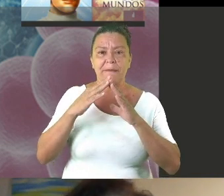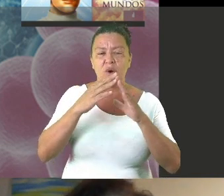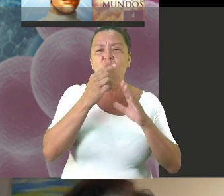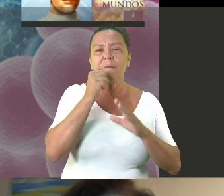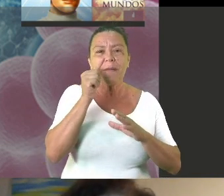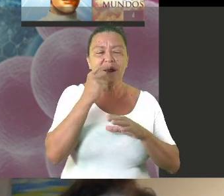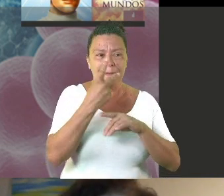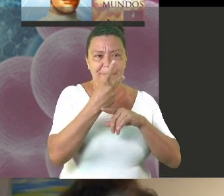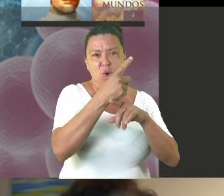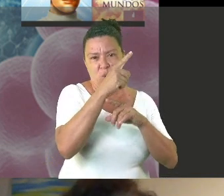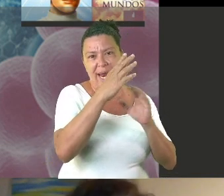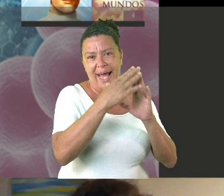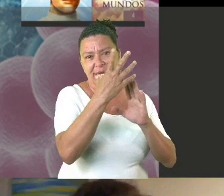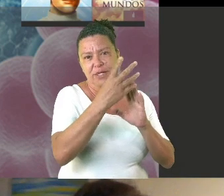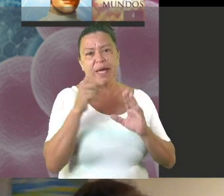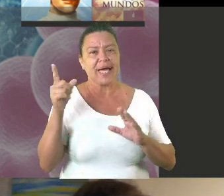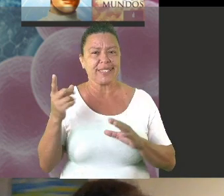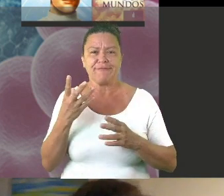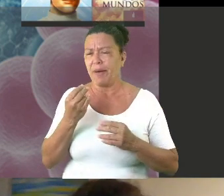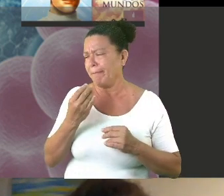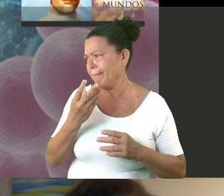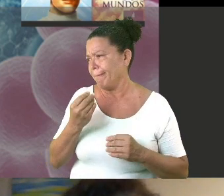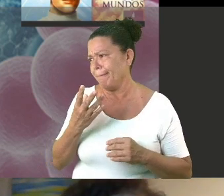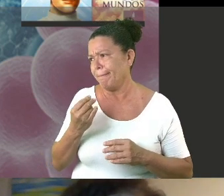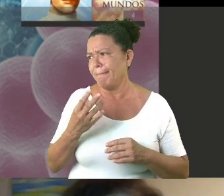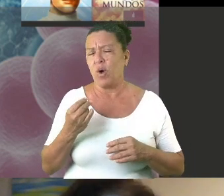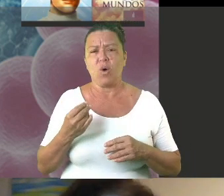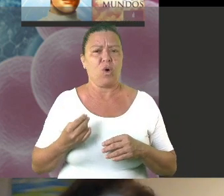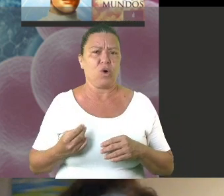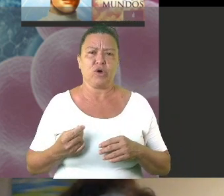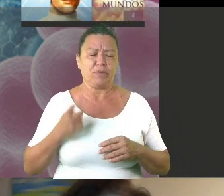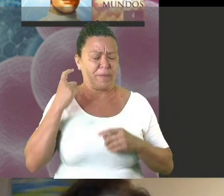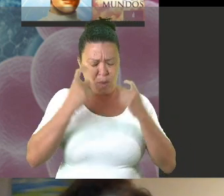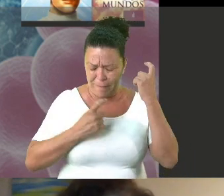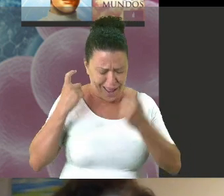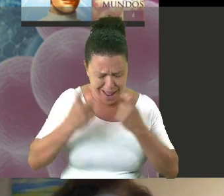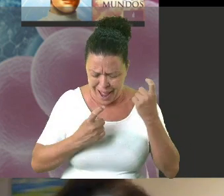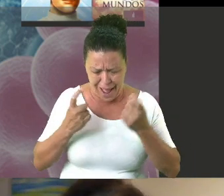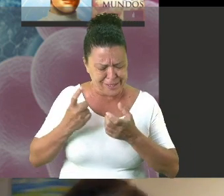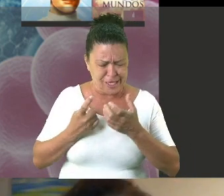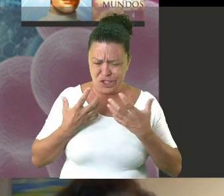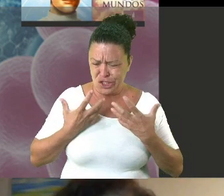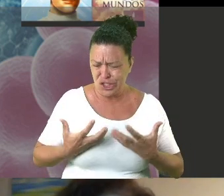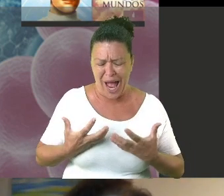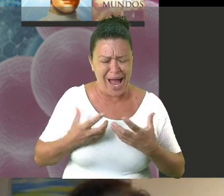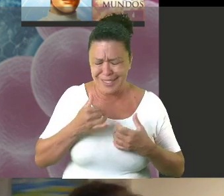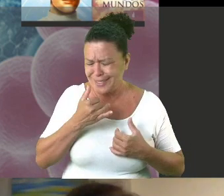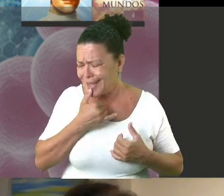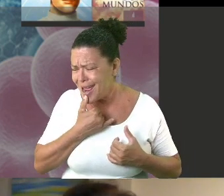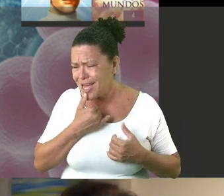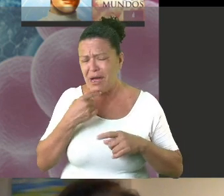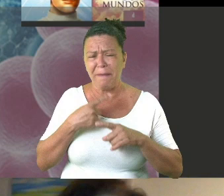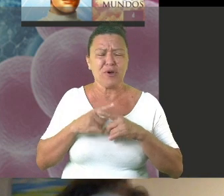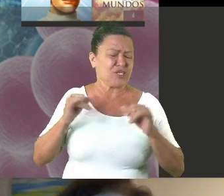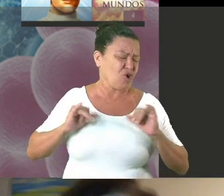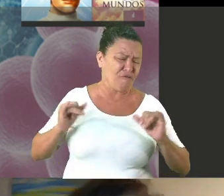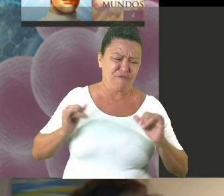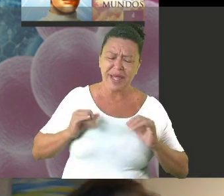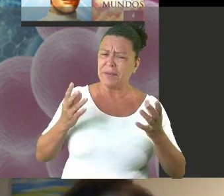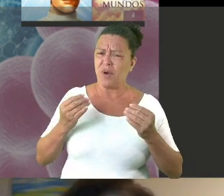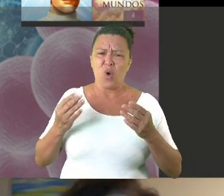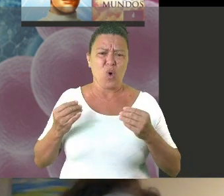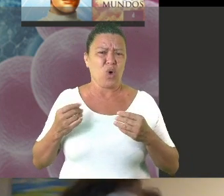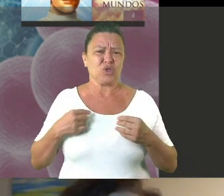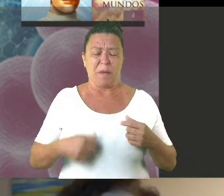espírita e dizendo que ela estava muito agastada, muito preocupada, muito chateada, muito triste, porque vinha sofrendo há muito tempo com